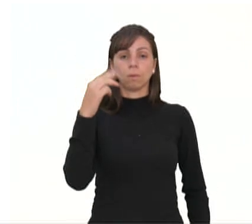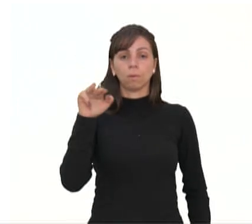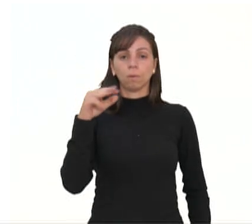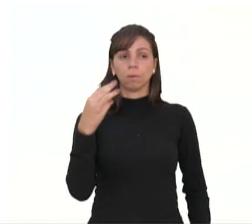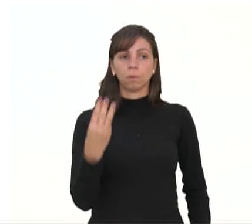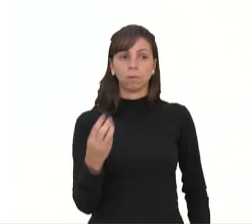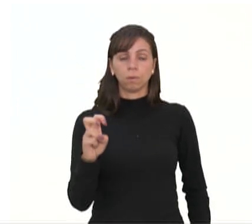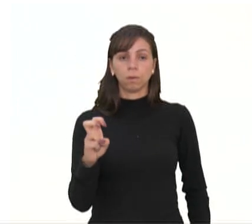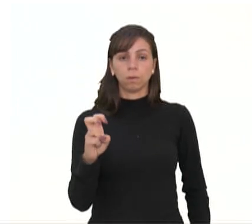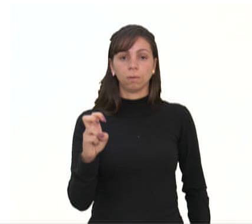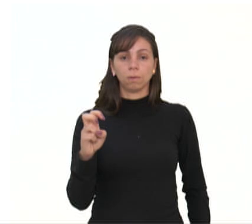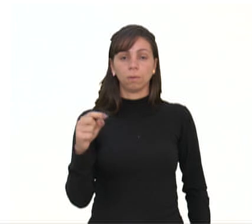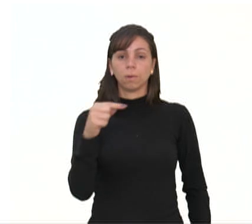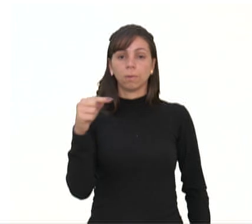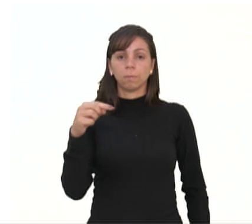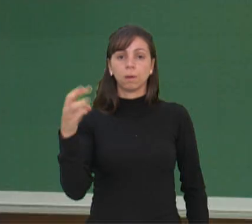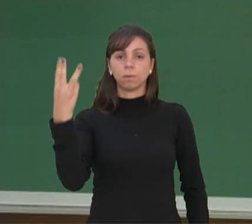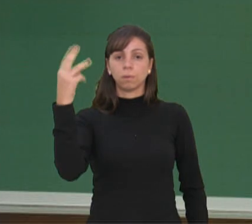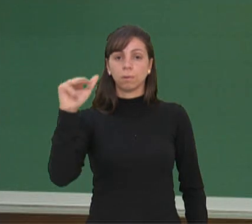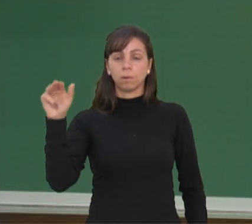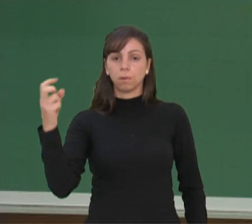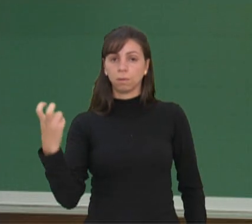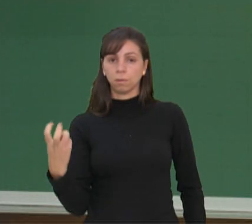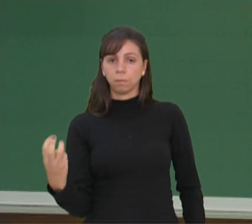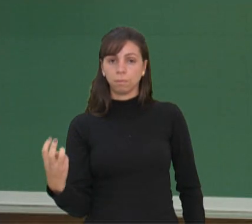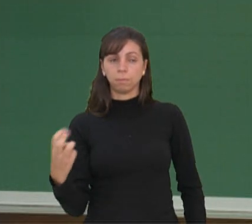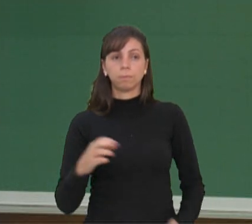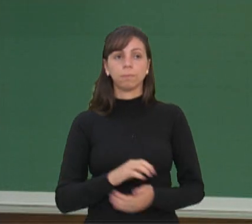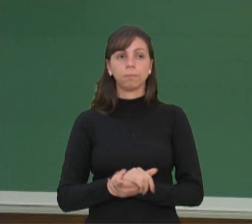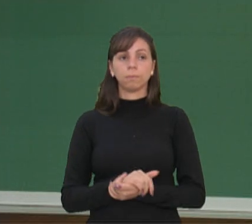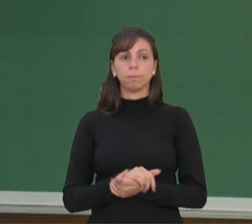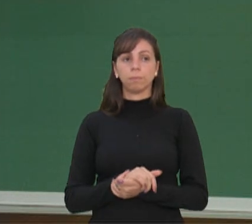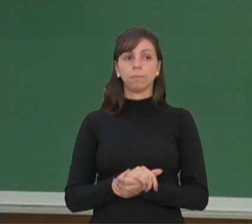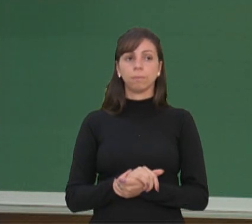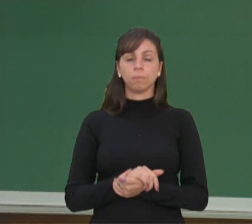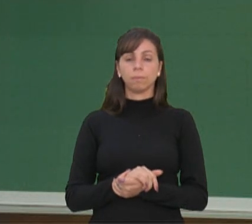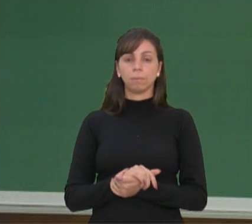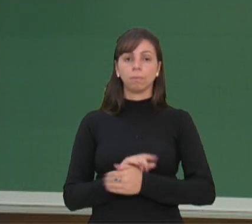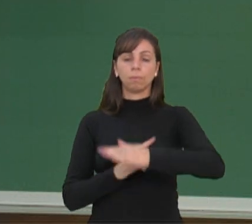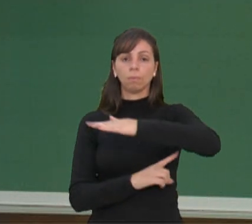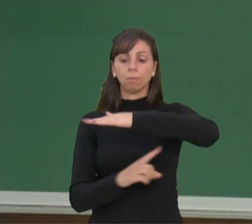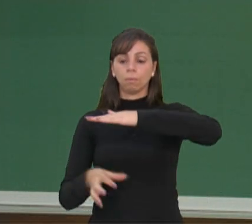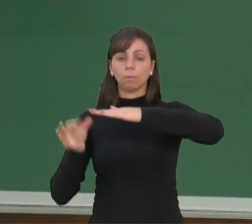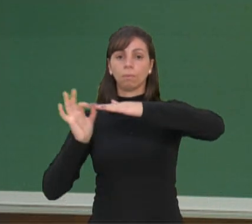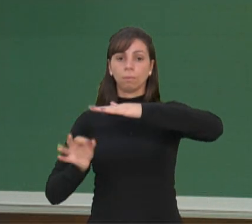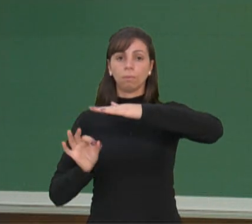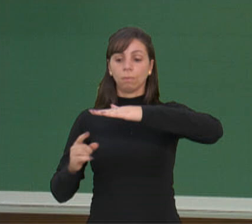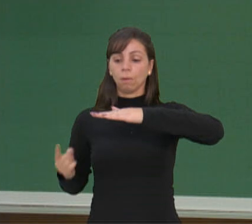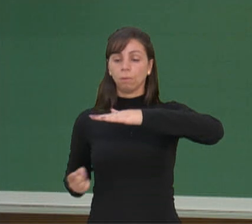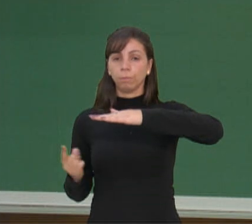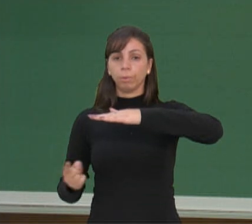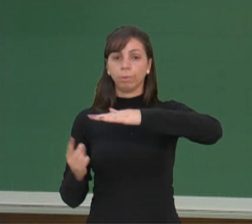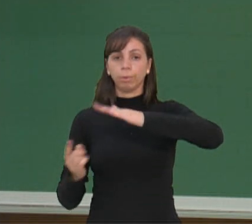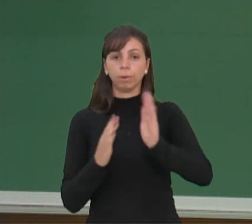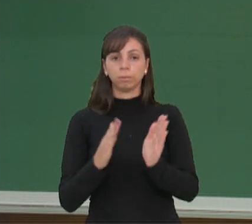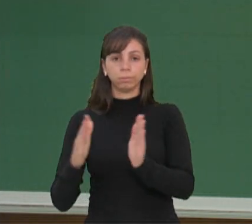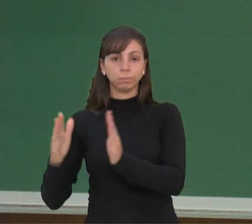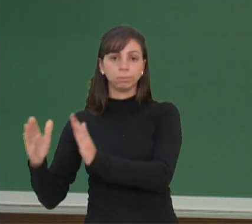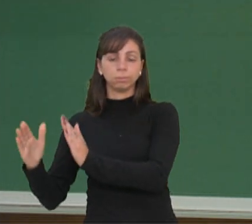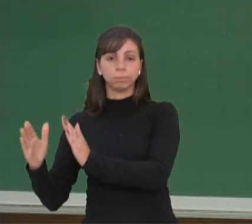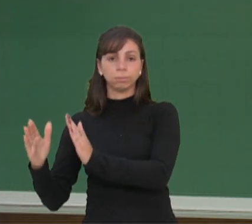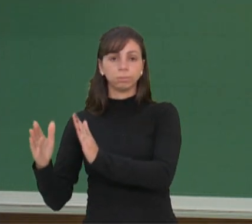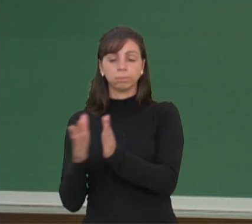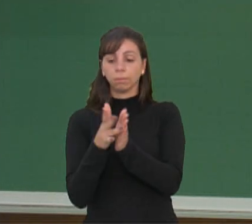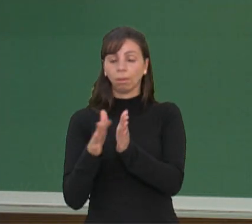3/2. Os decimais exatos. O que são decimais exatos? Eles têm um número finito de casas decimais. Dá para